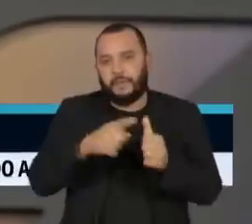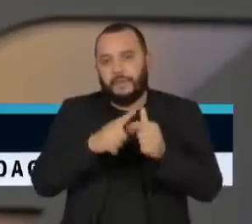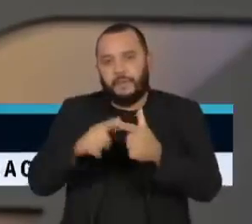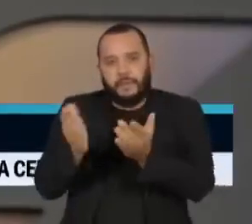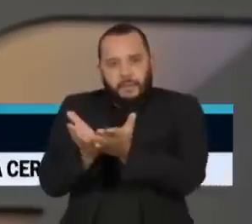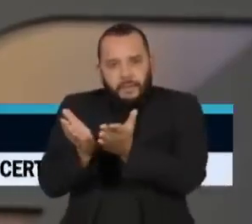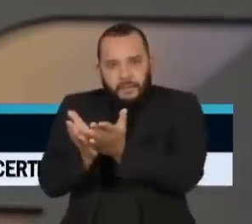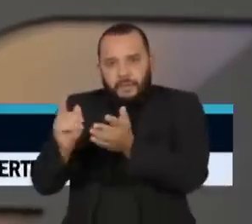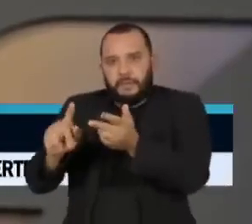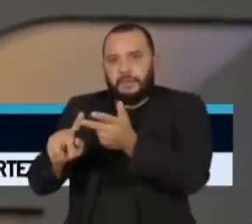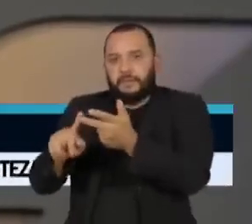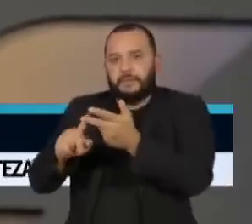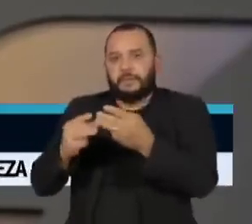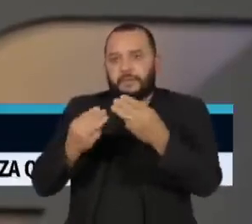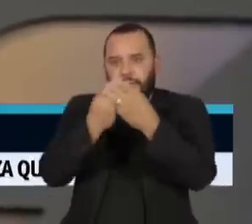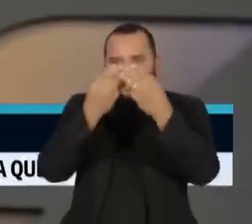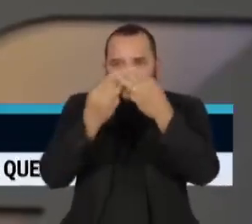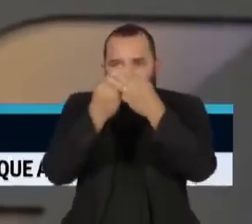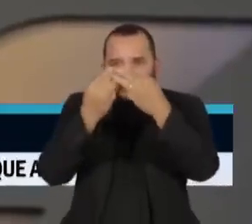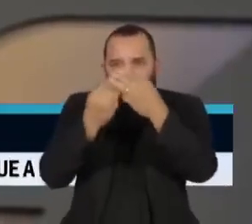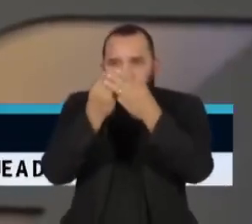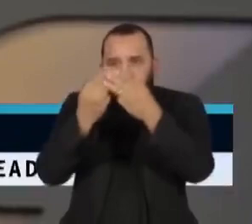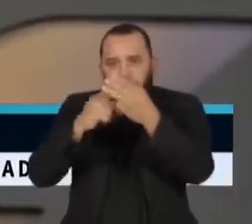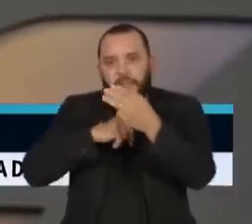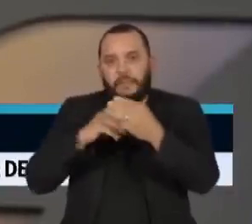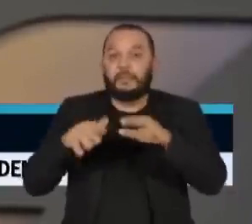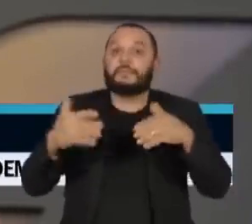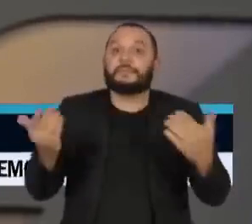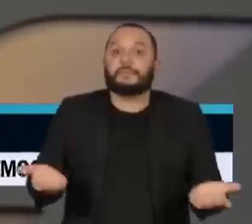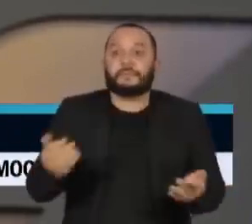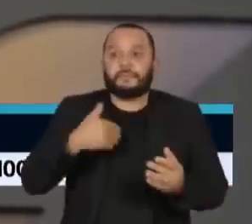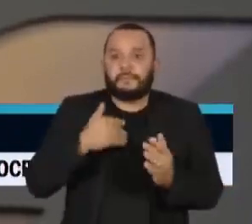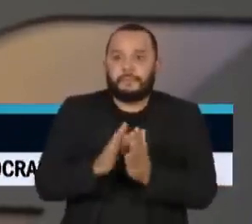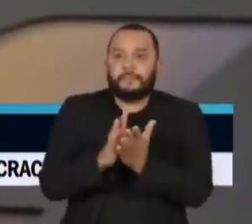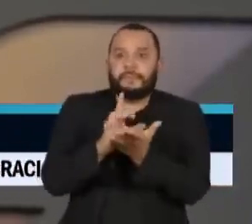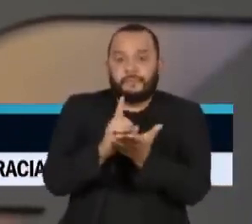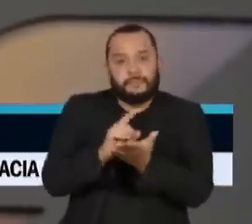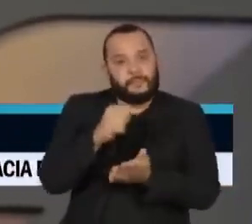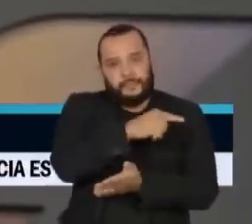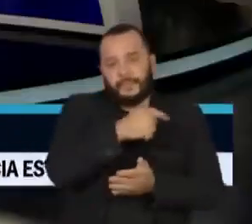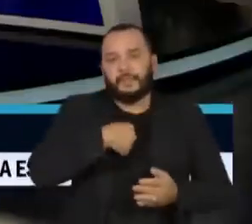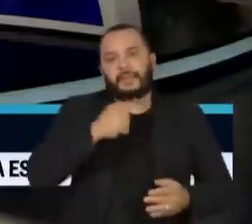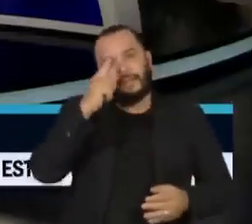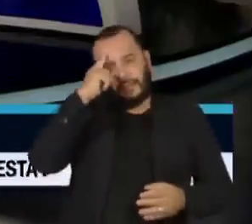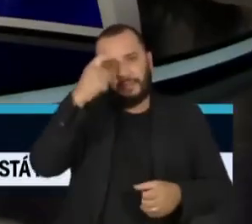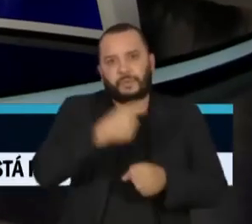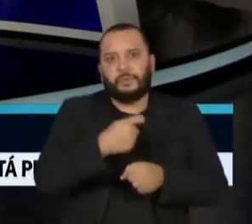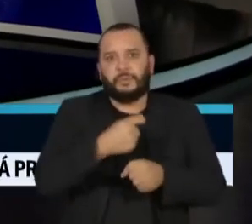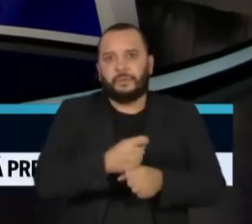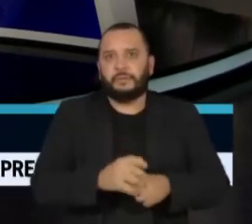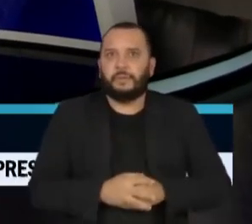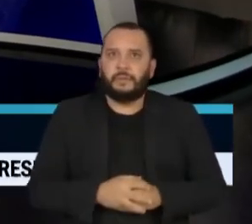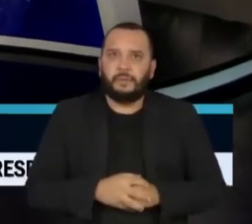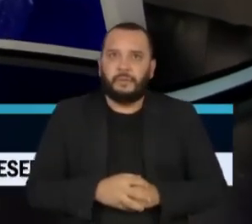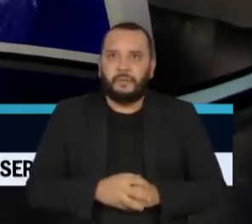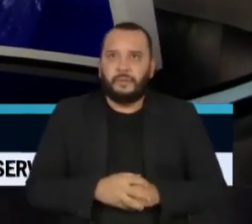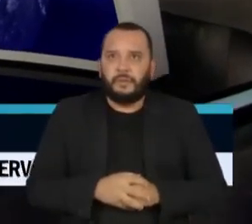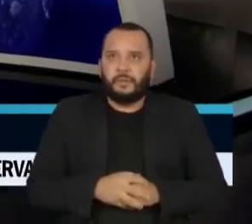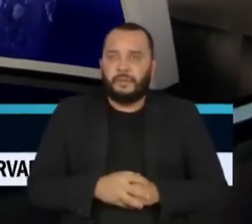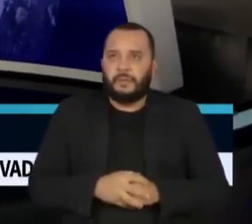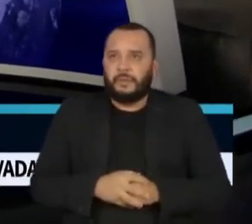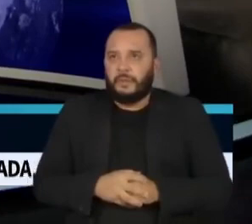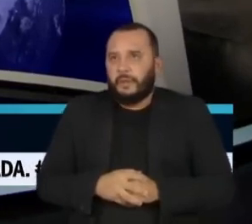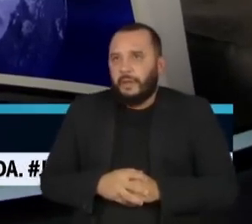de outro. Ele está falando de que Bíblia? Prova é de que ele é um ignorante. Não há, né,